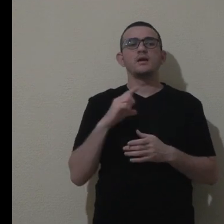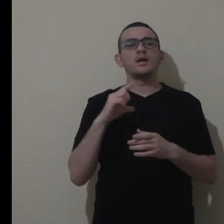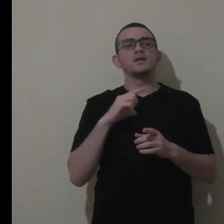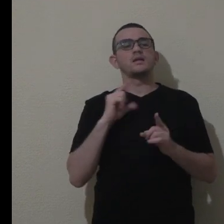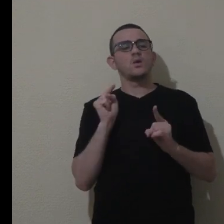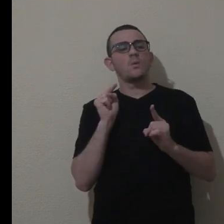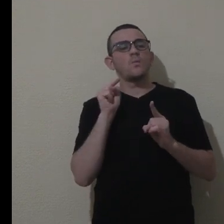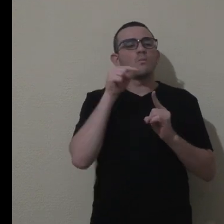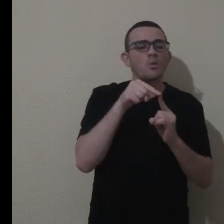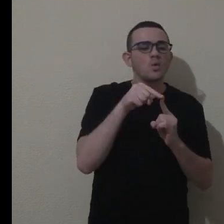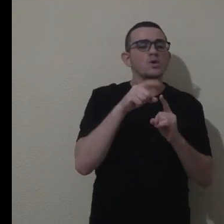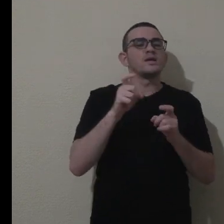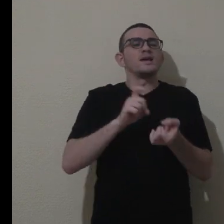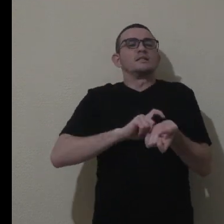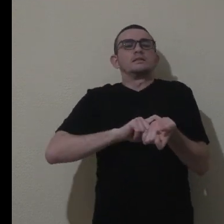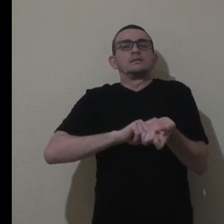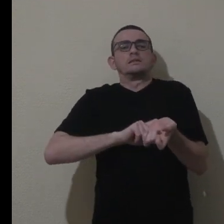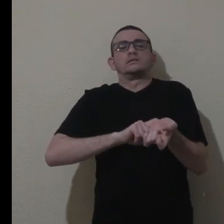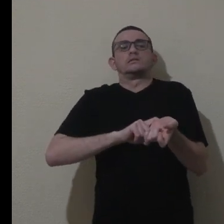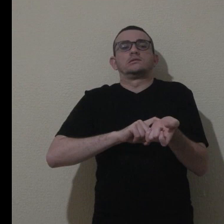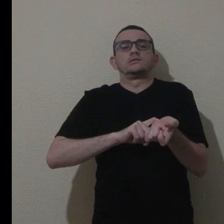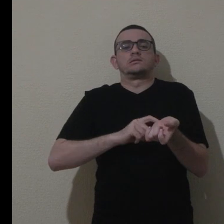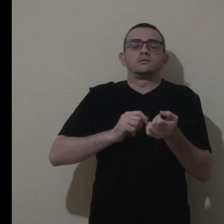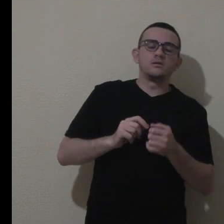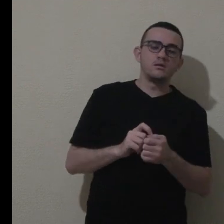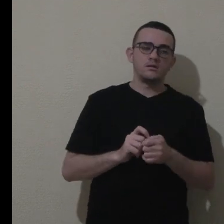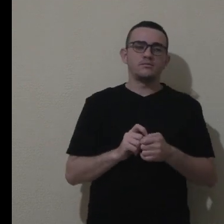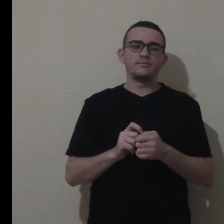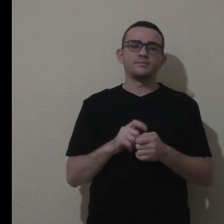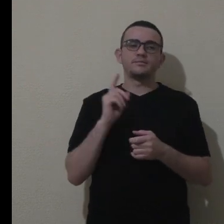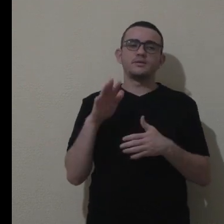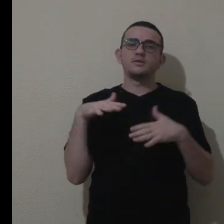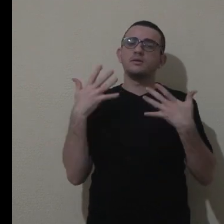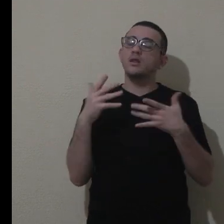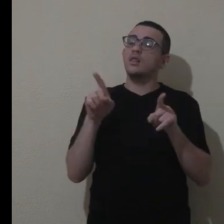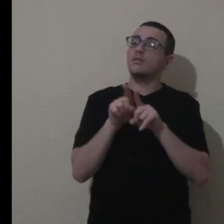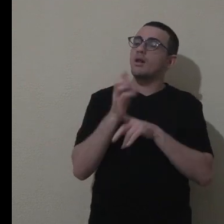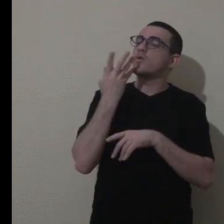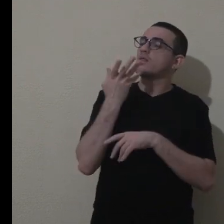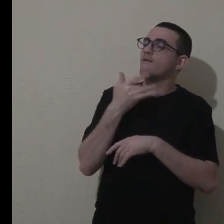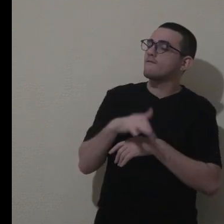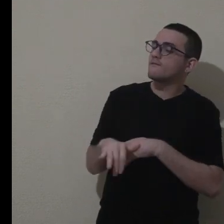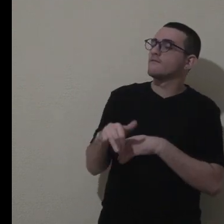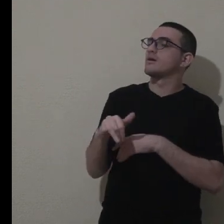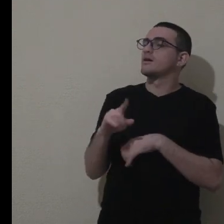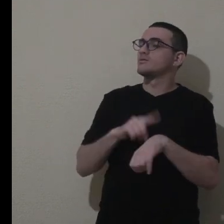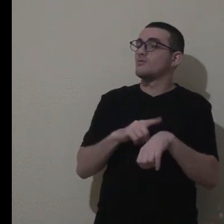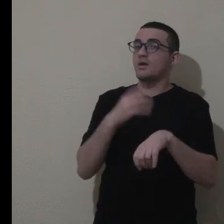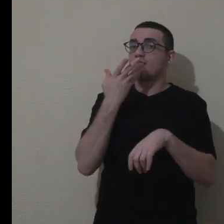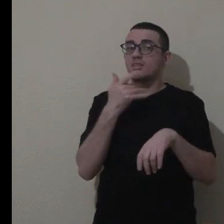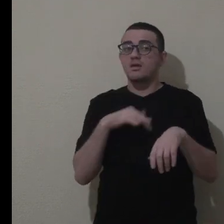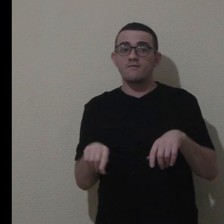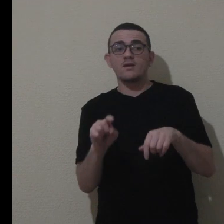Vai ter um ponto importante que é o estresse, né? Lembrando da efeitos adversos da infância, né,